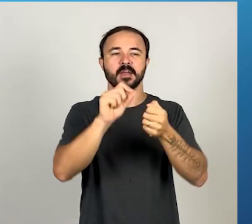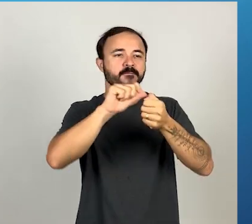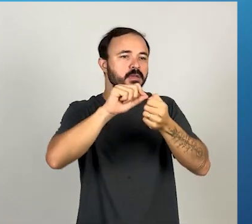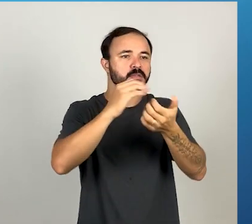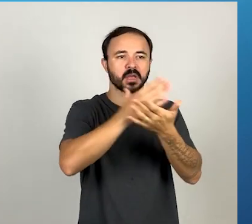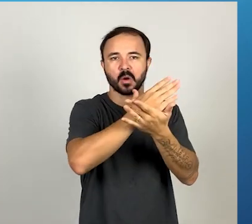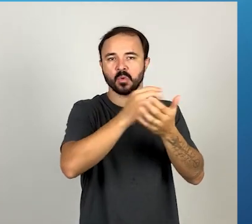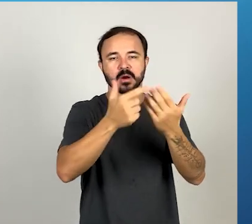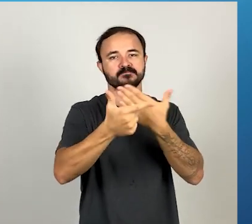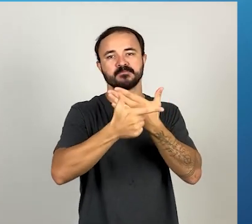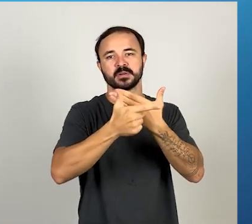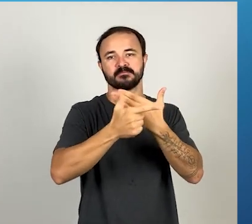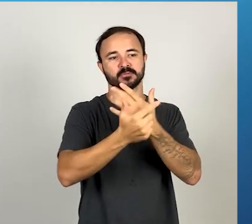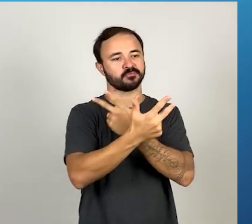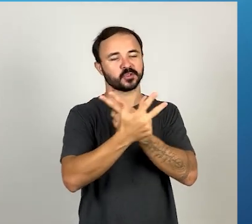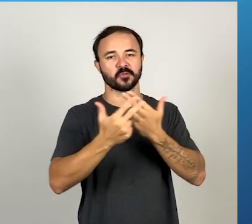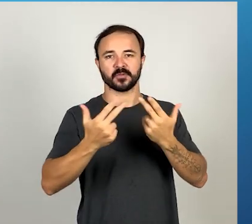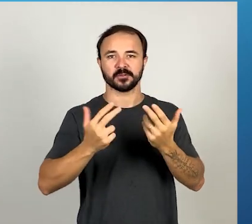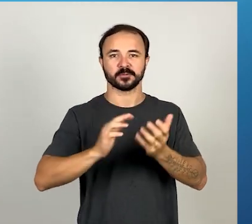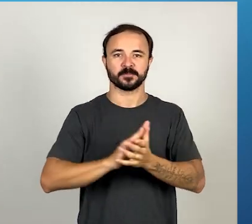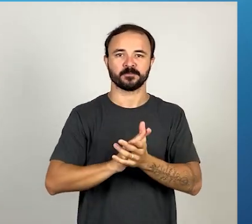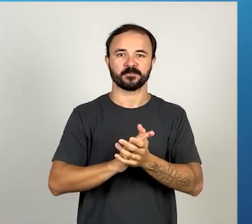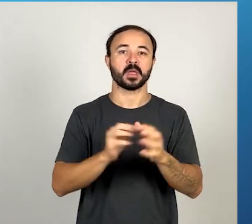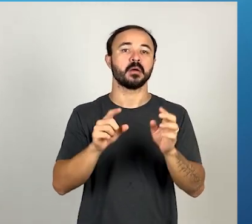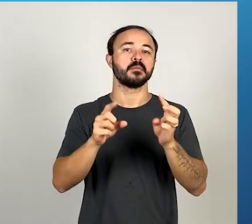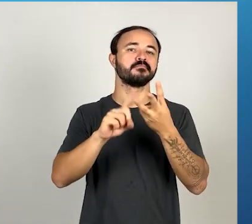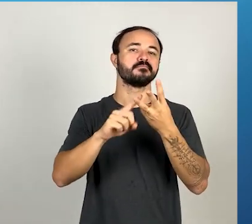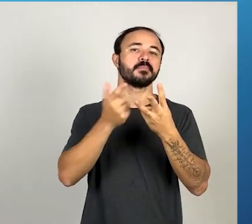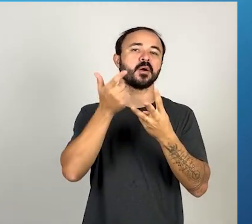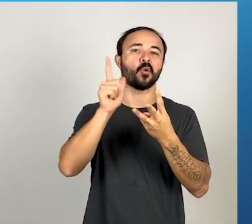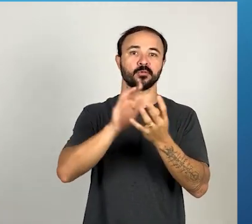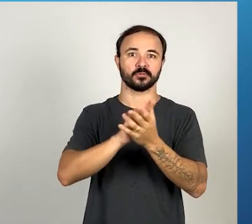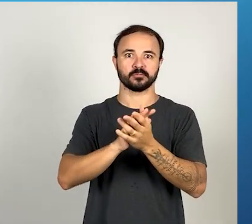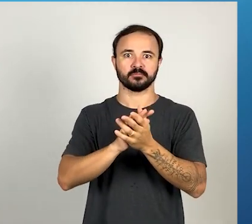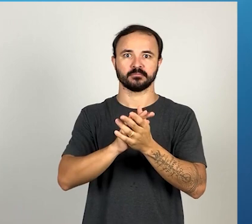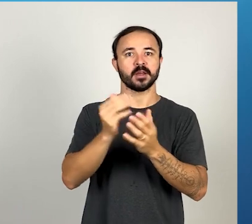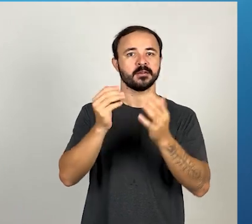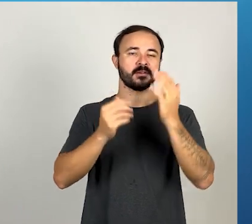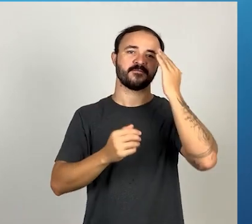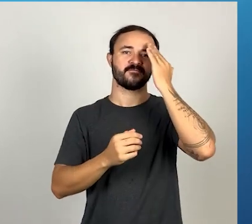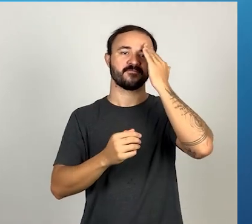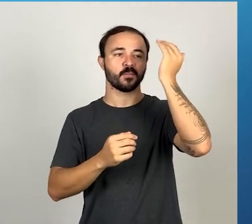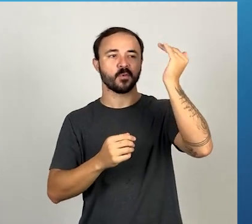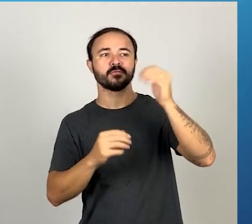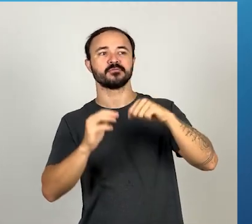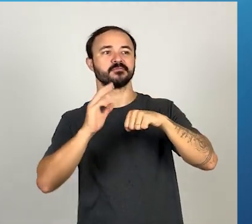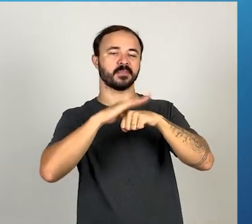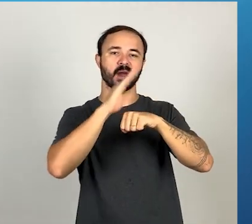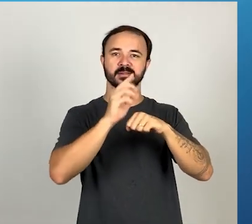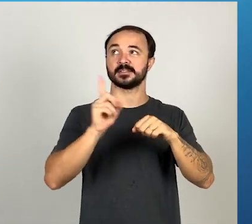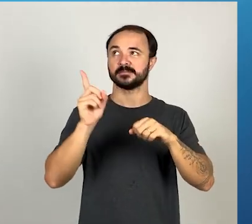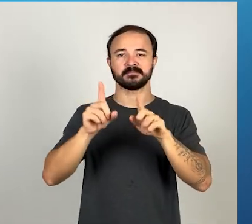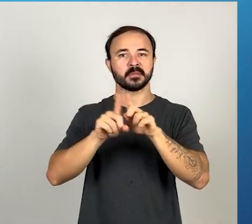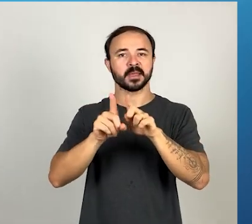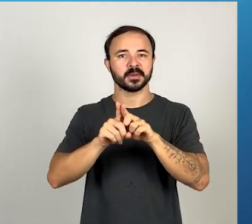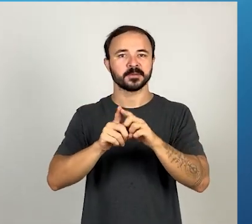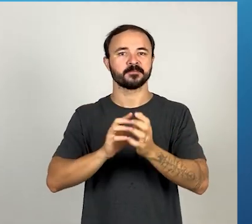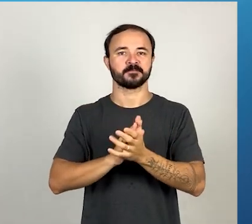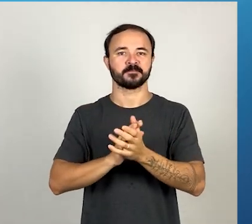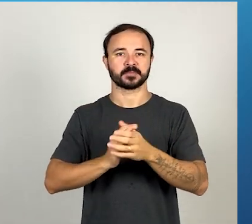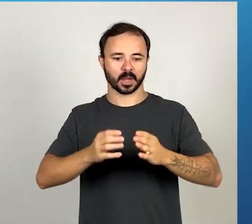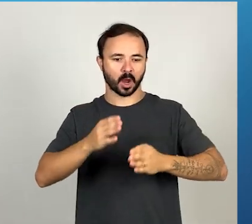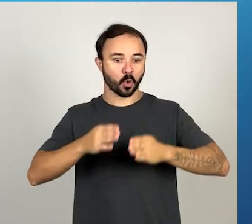bem a sua função. E outros, dentre os mais famosos, é o Arduino Uno. É uma série famosa principalmente